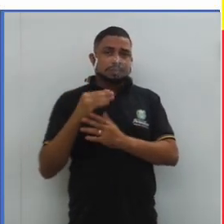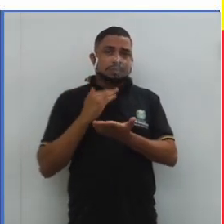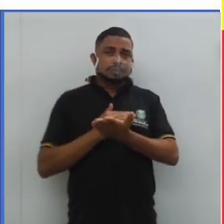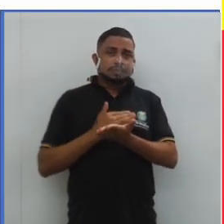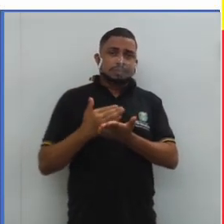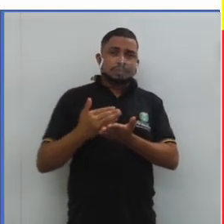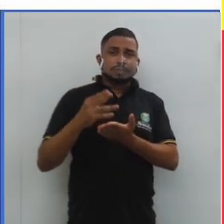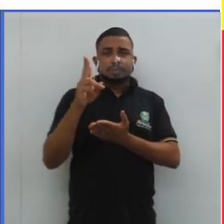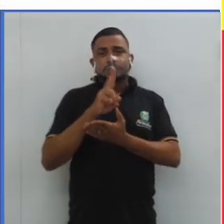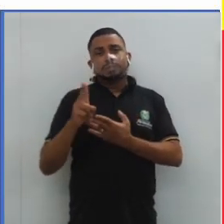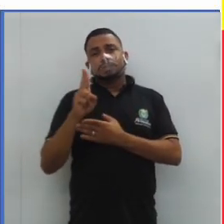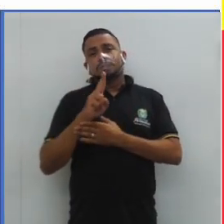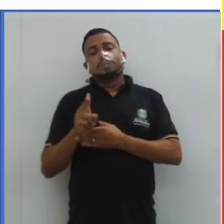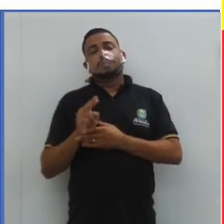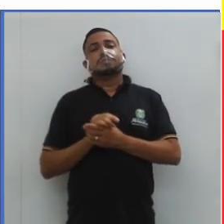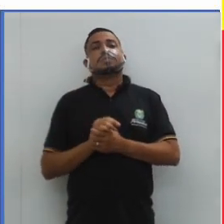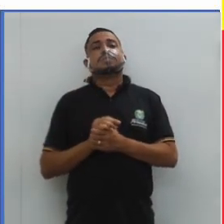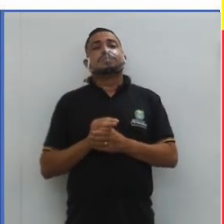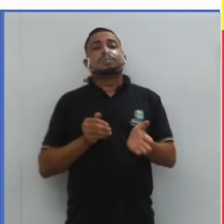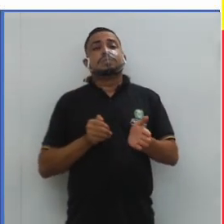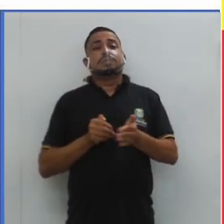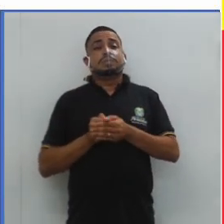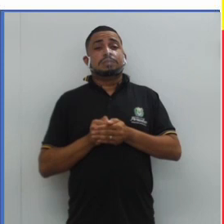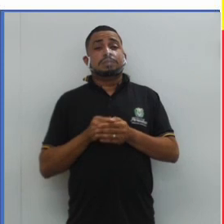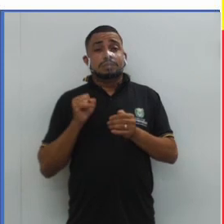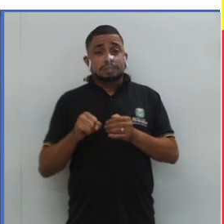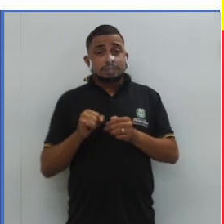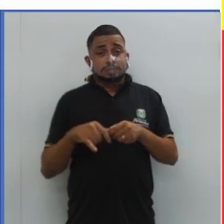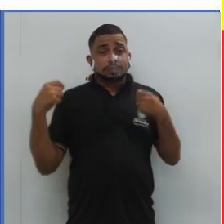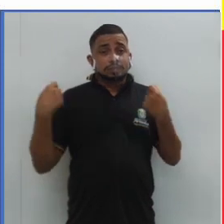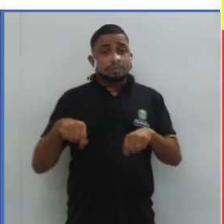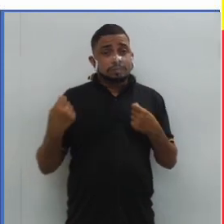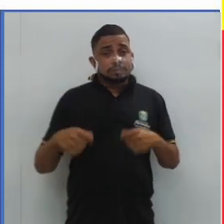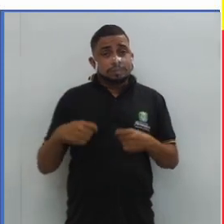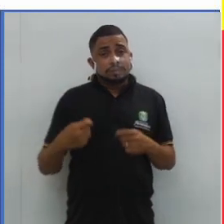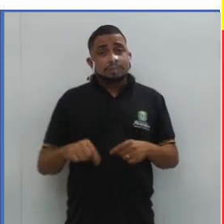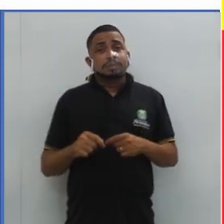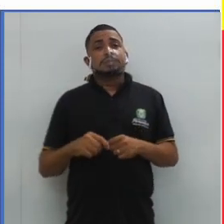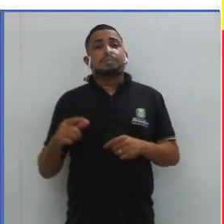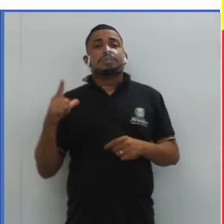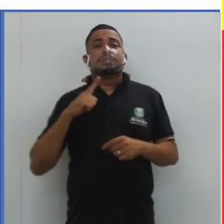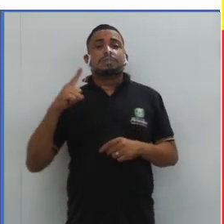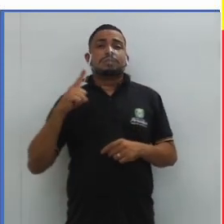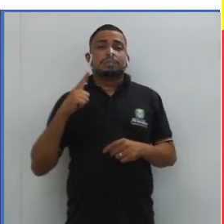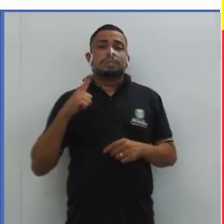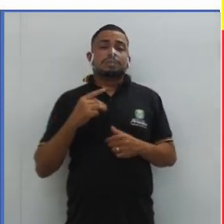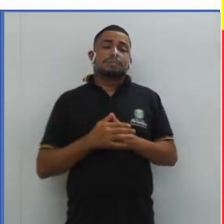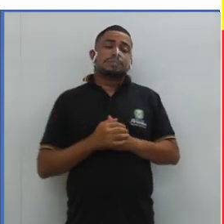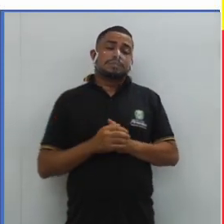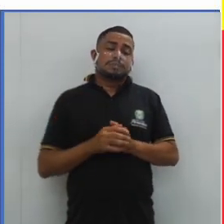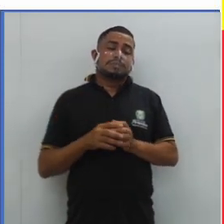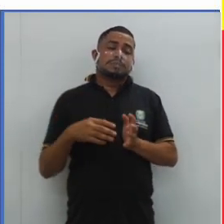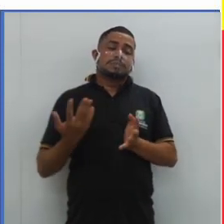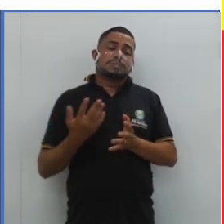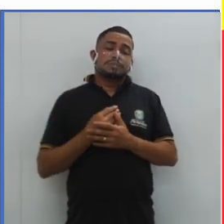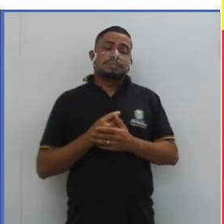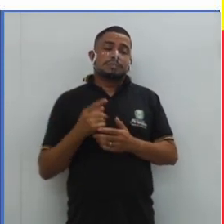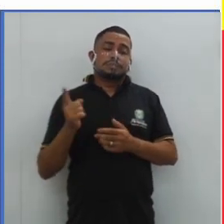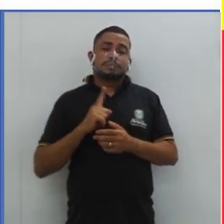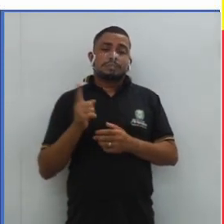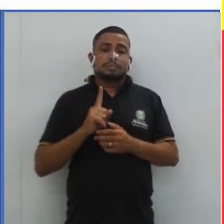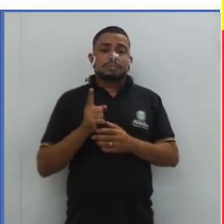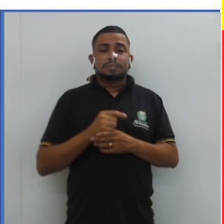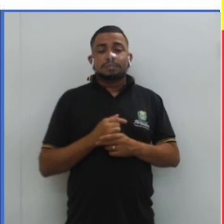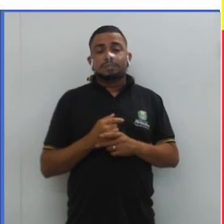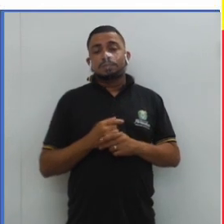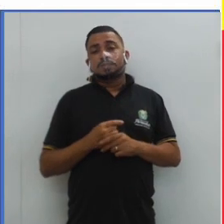inventadas. Então, no início do seu uso era restrito, pois se fosse preciso editar uma parte do filme, o som também se perdia. Então, assim,